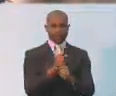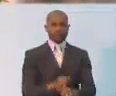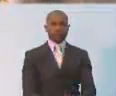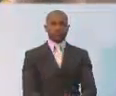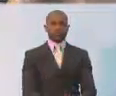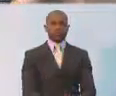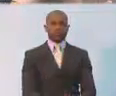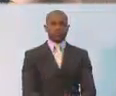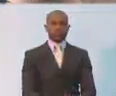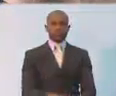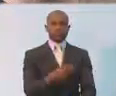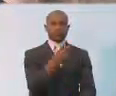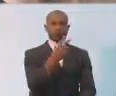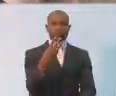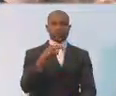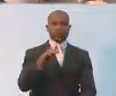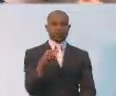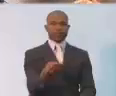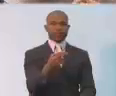Nosso orçamento é de